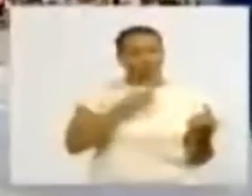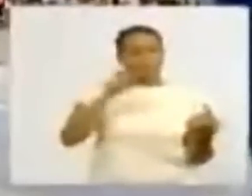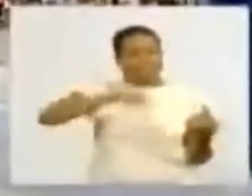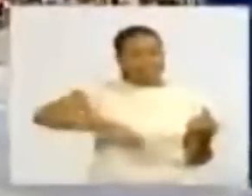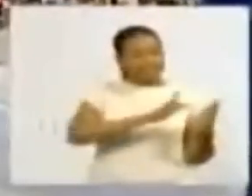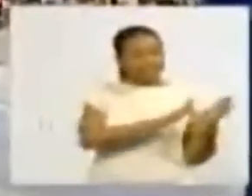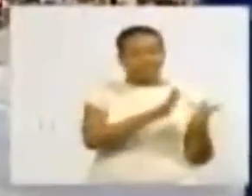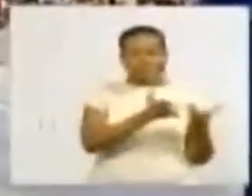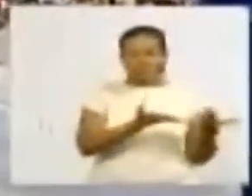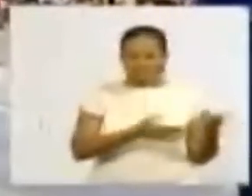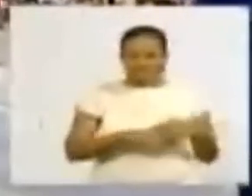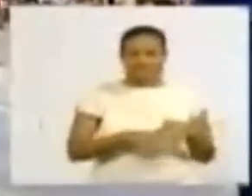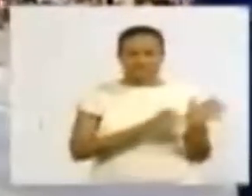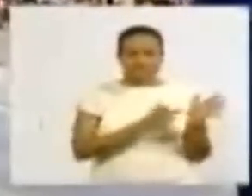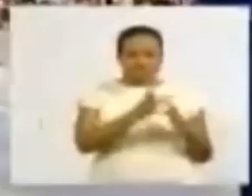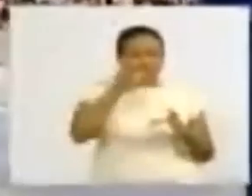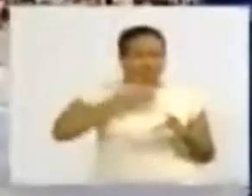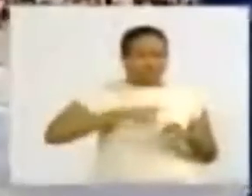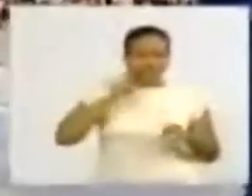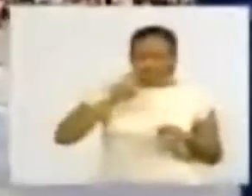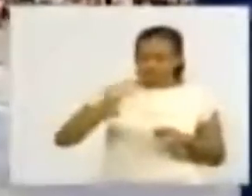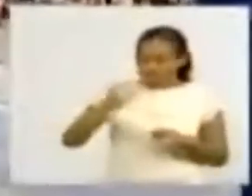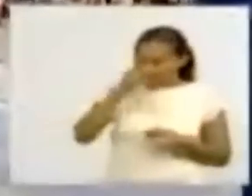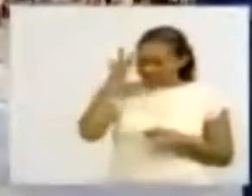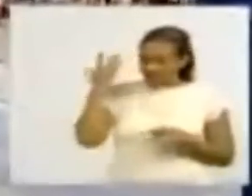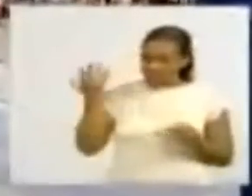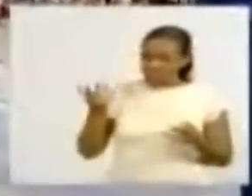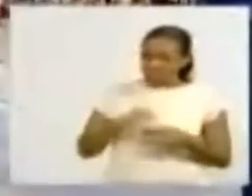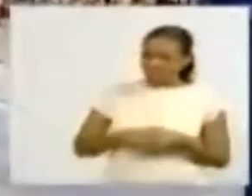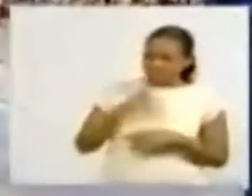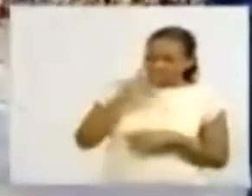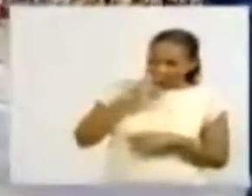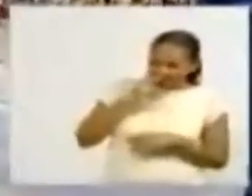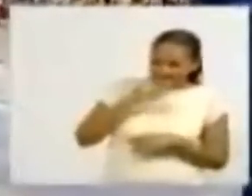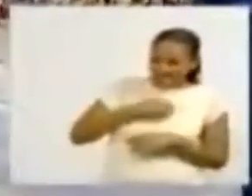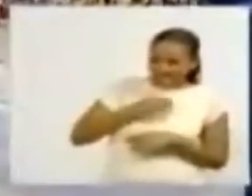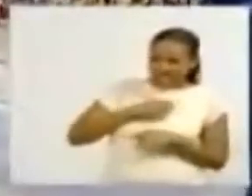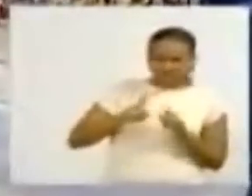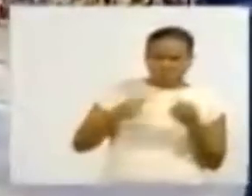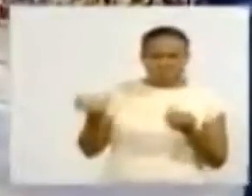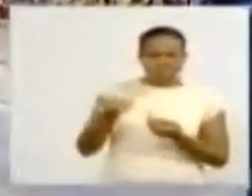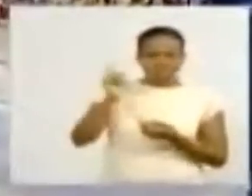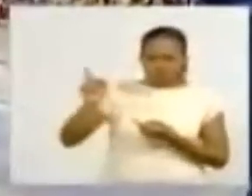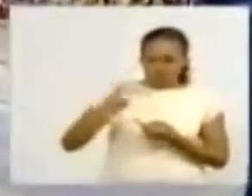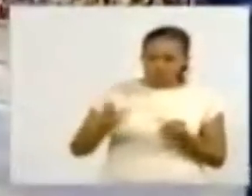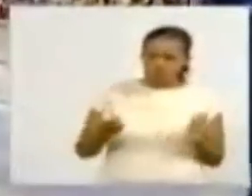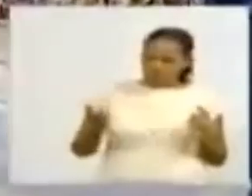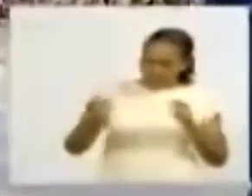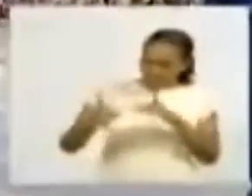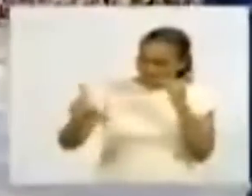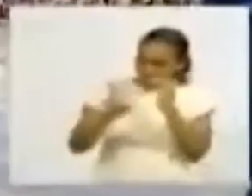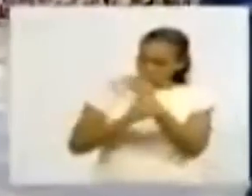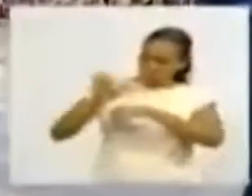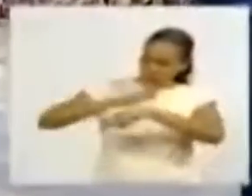Um homem que era capaz de olhar a aparência, de nela não se prender e descobrir que por trás